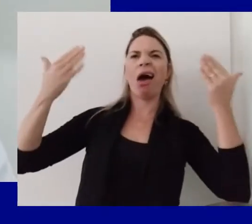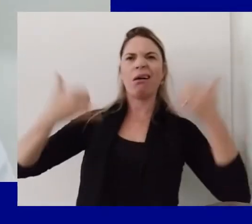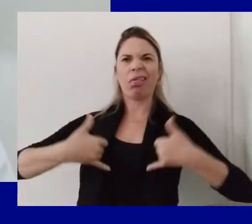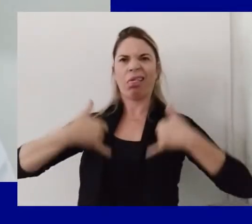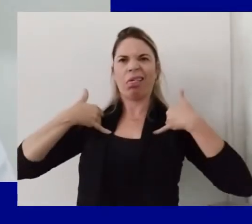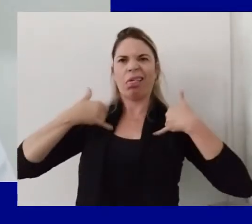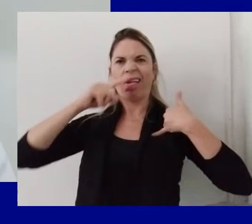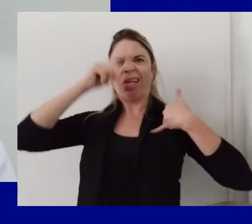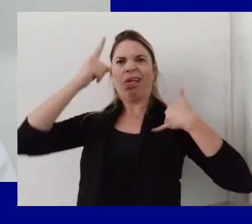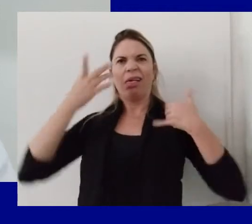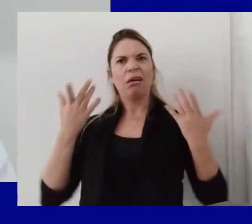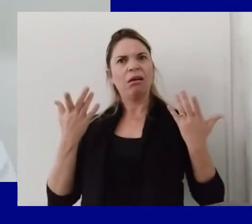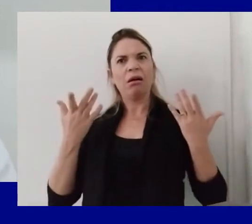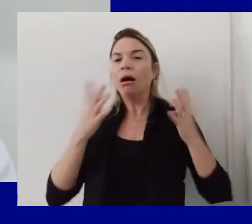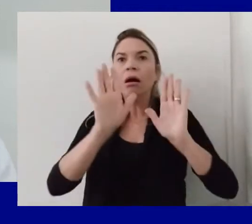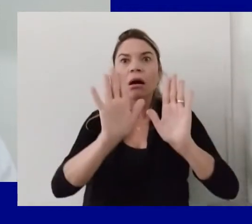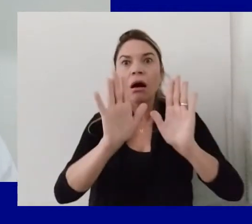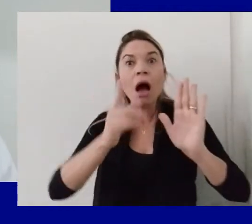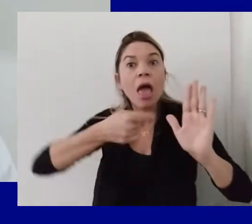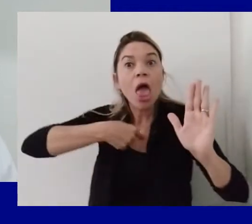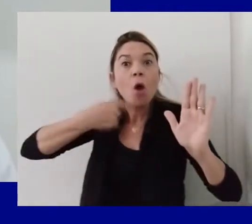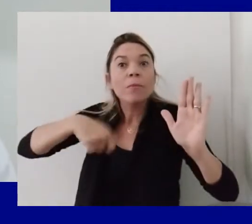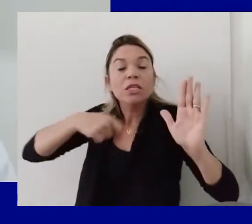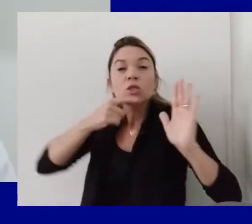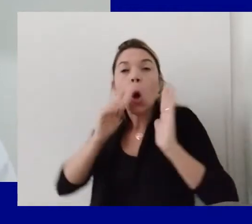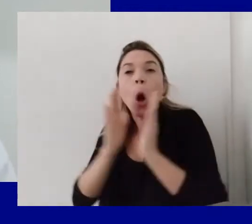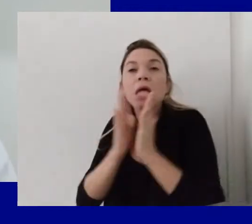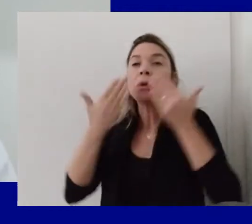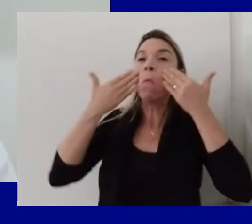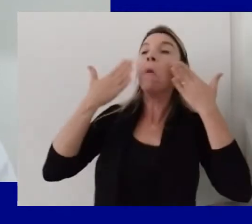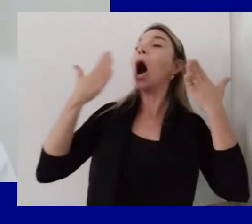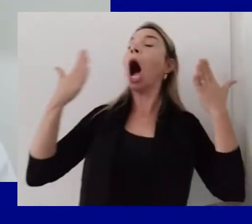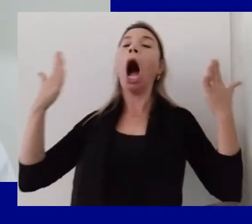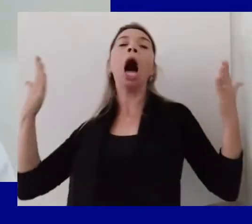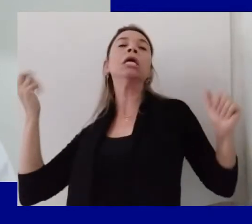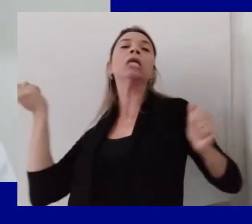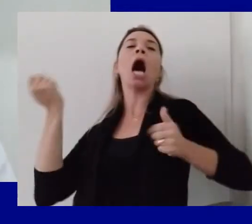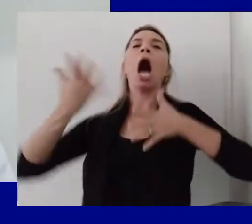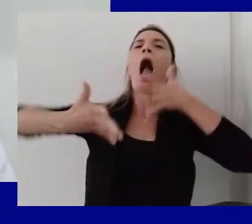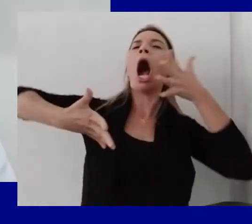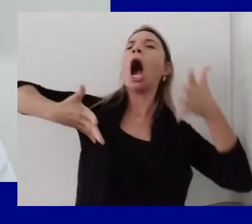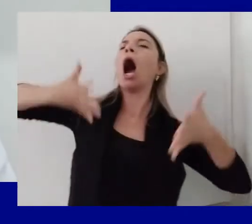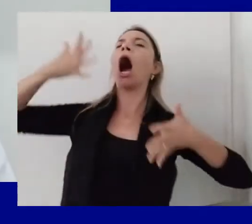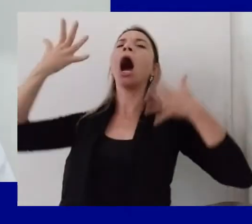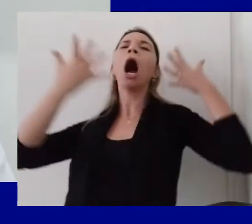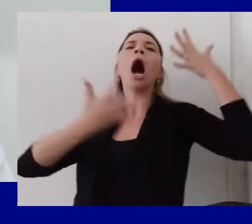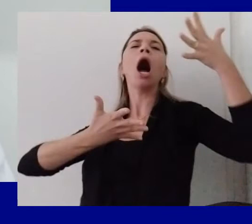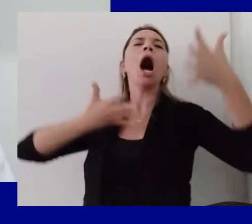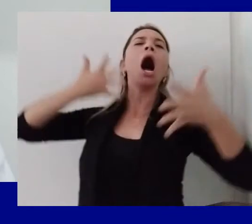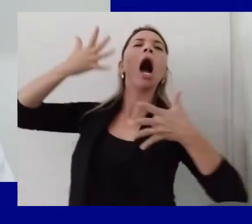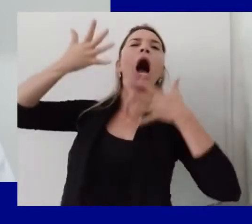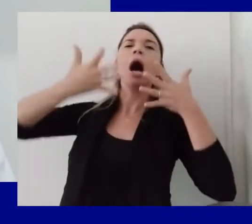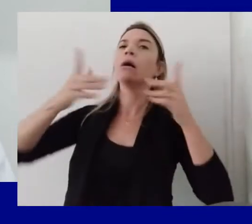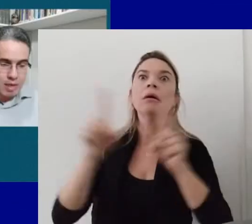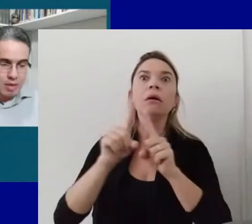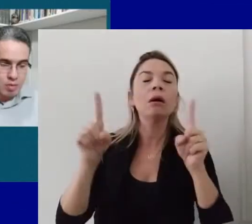a sua oração. Você não ora para os outros. Você ora para falar com Deus. Ele diz